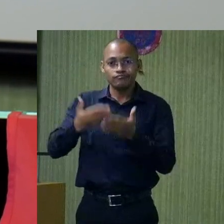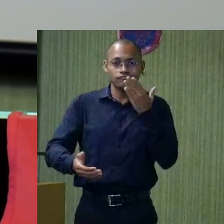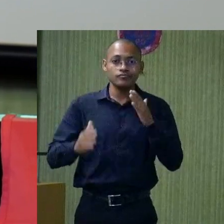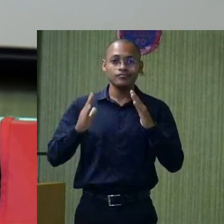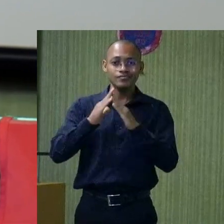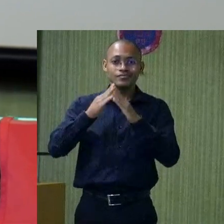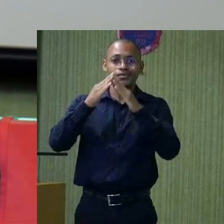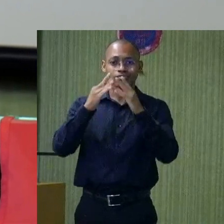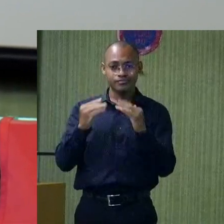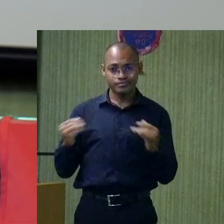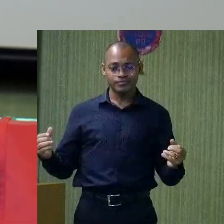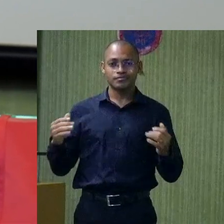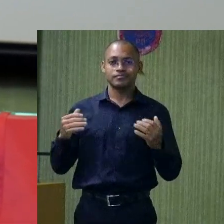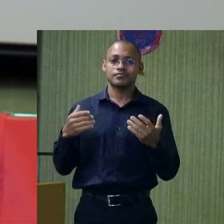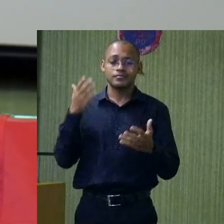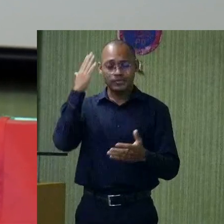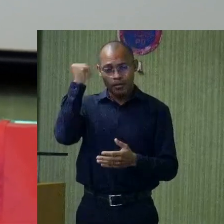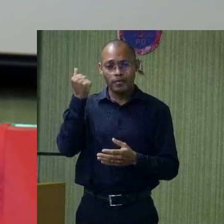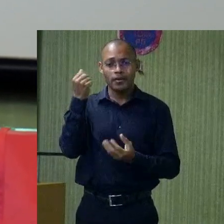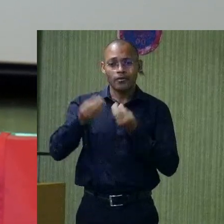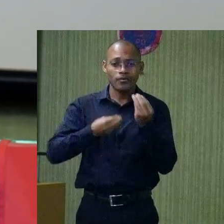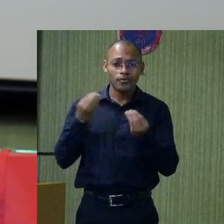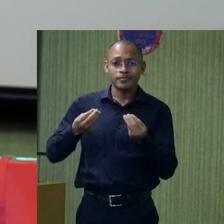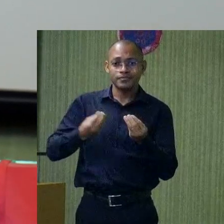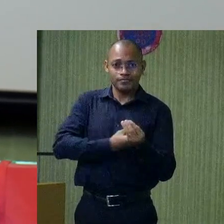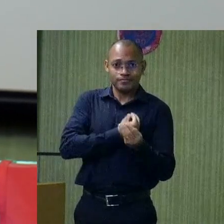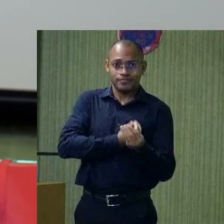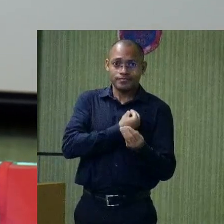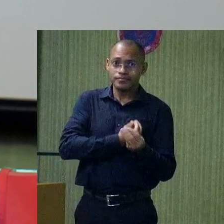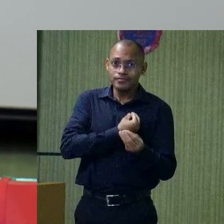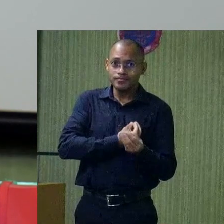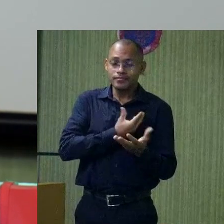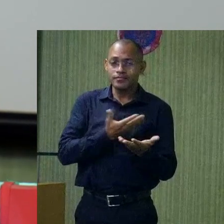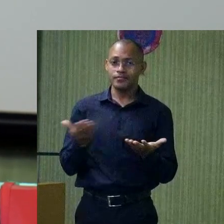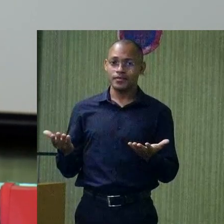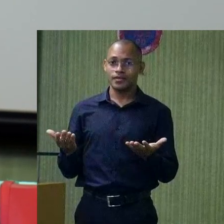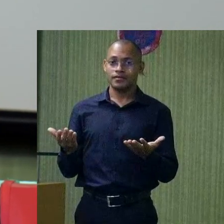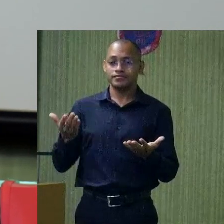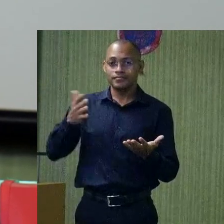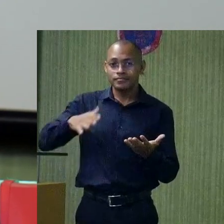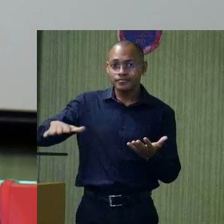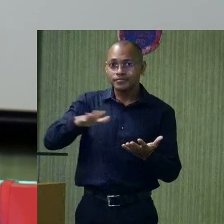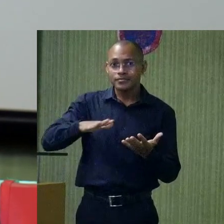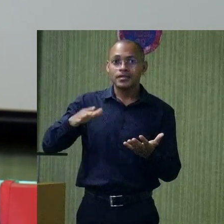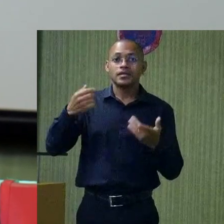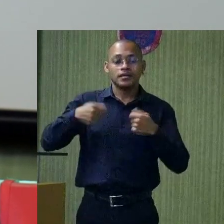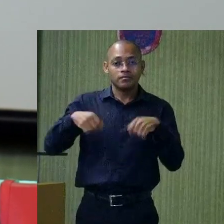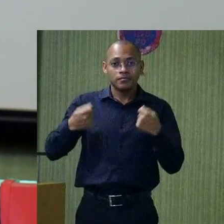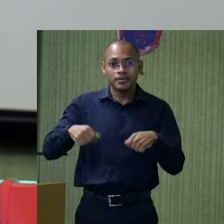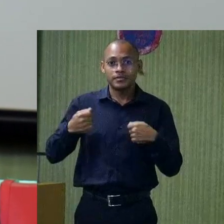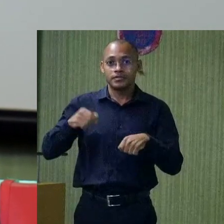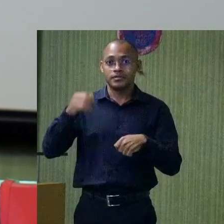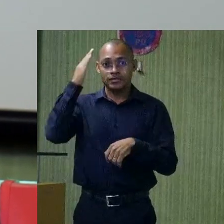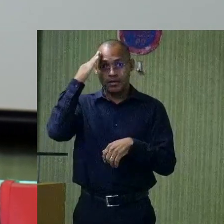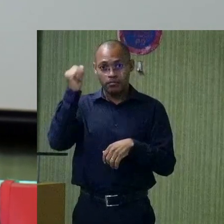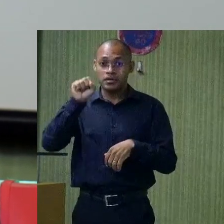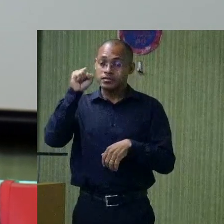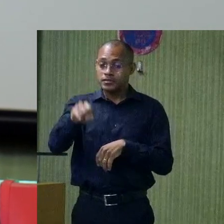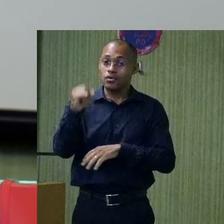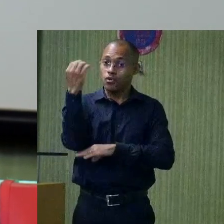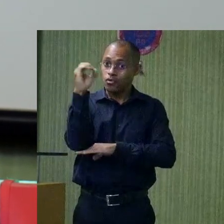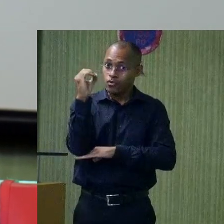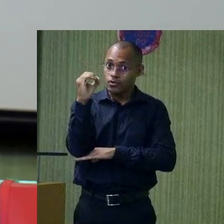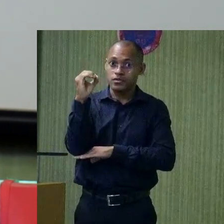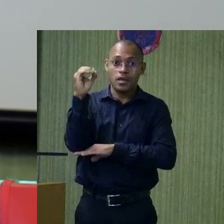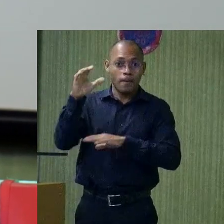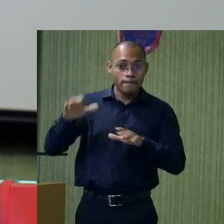estado social é verificado daidade daidade então precisa analisar se por si o Rio Grande do Sul vai ter o melhor